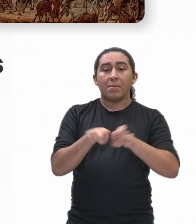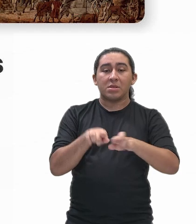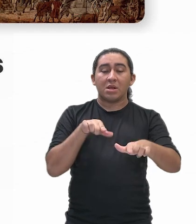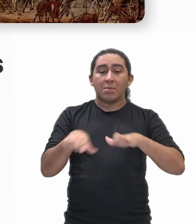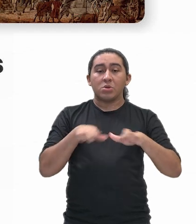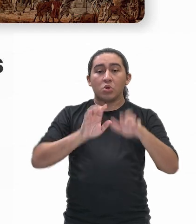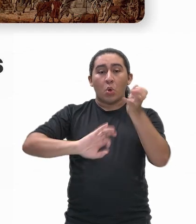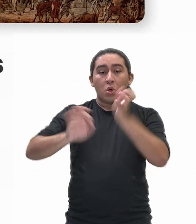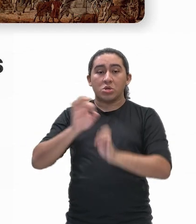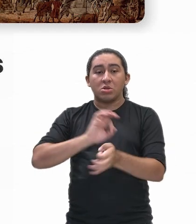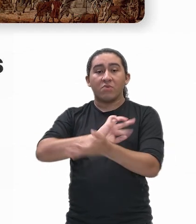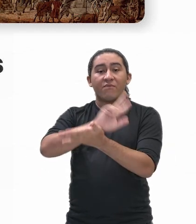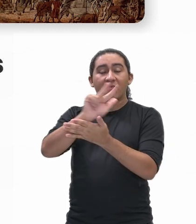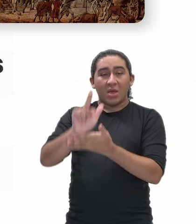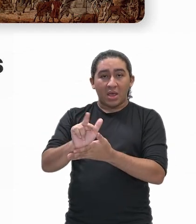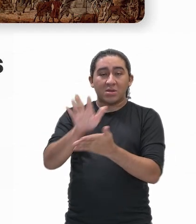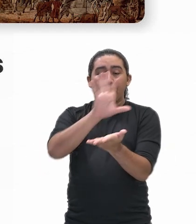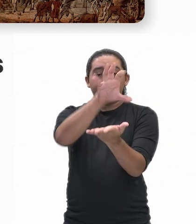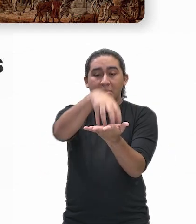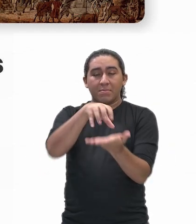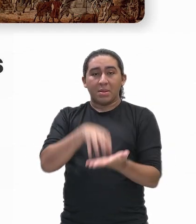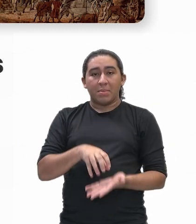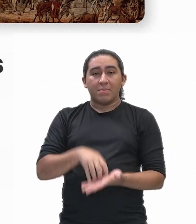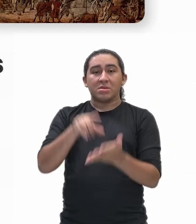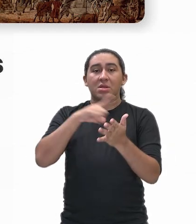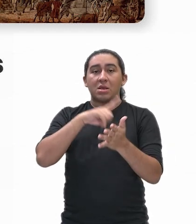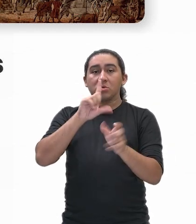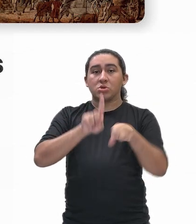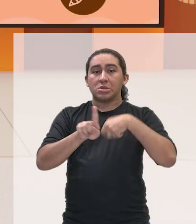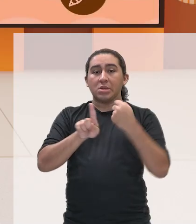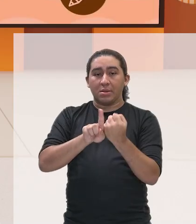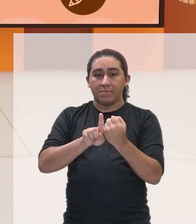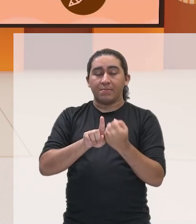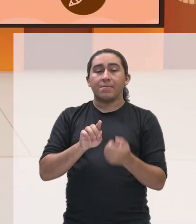trabalhadores organizados de diferentes setores da sociedade.